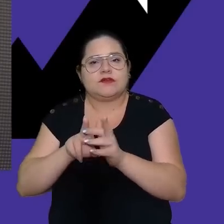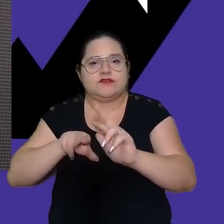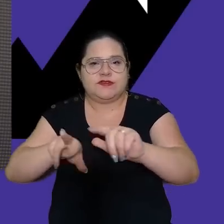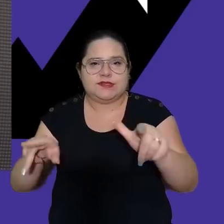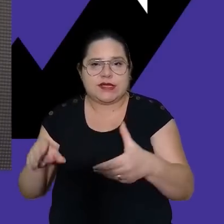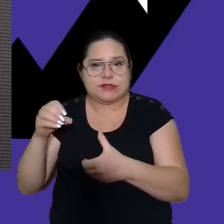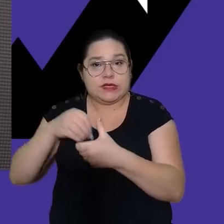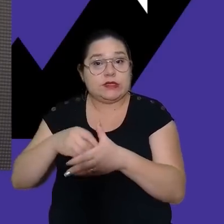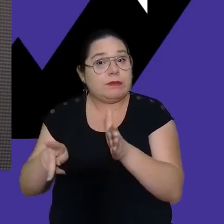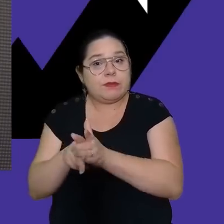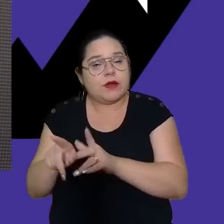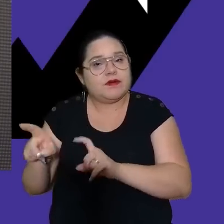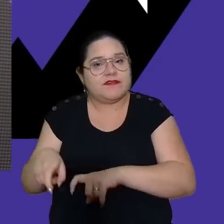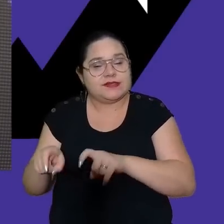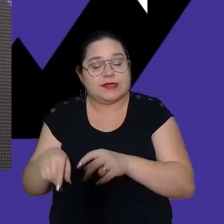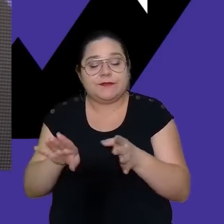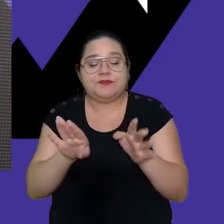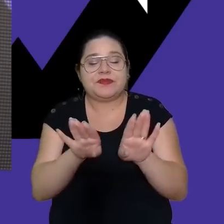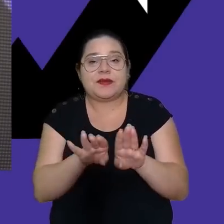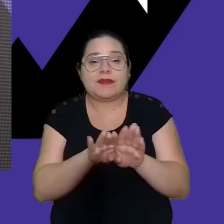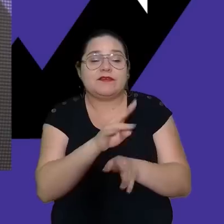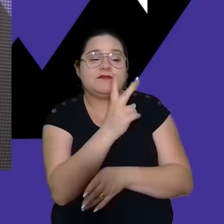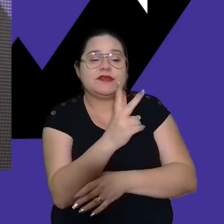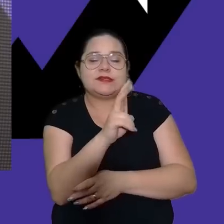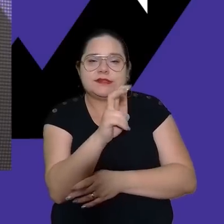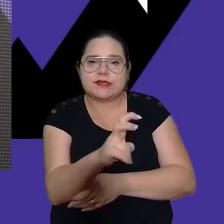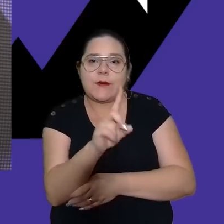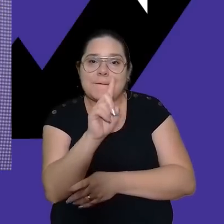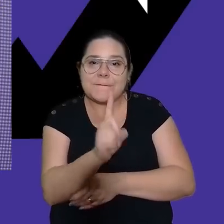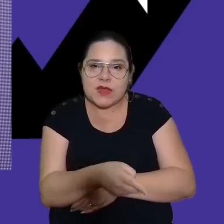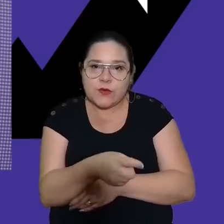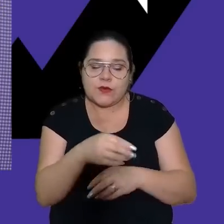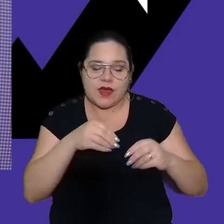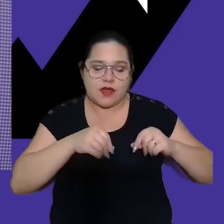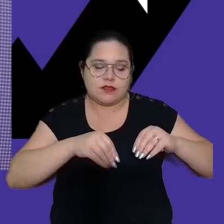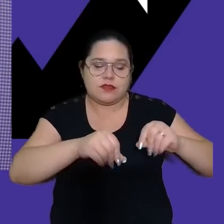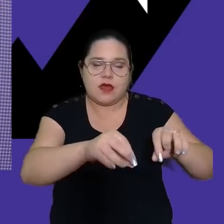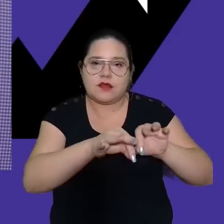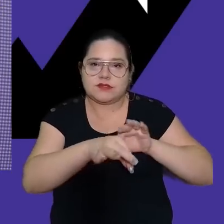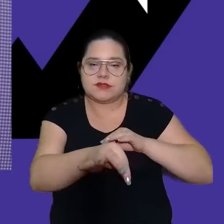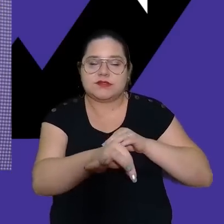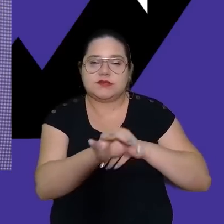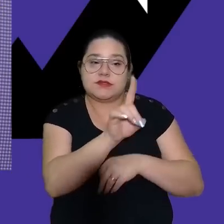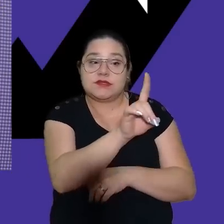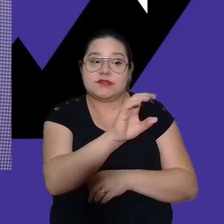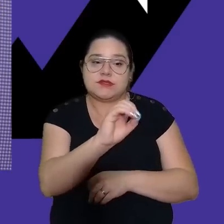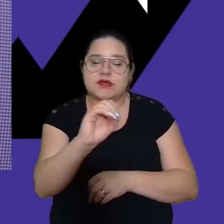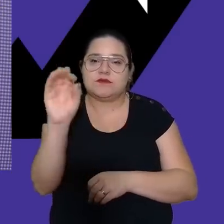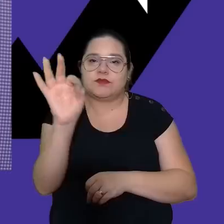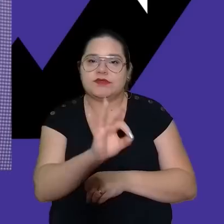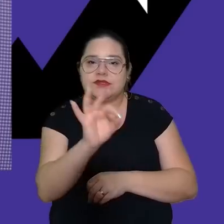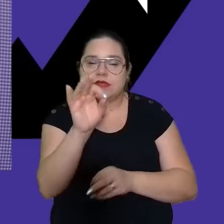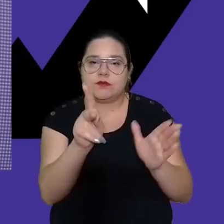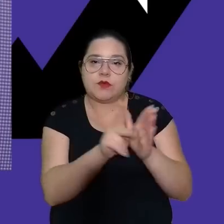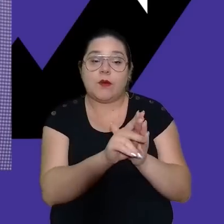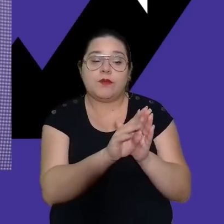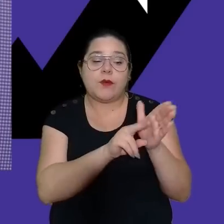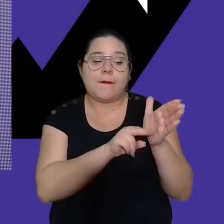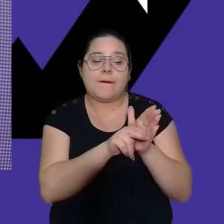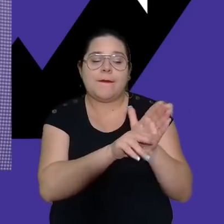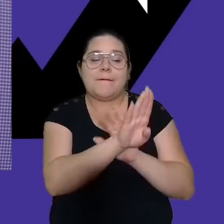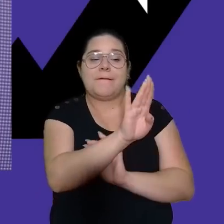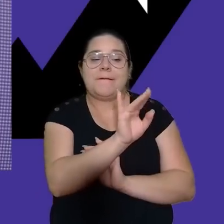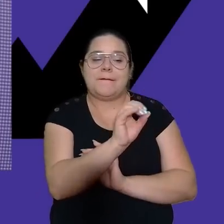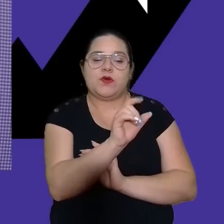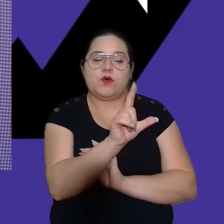e 25 mil hectares 100% com defensivos biológicos, né? Defensivos